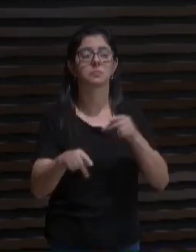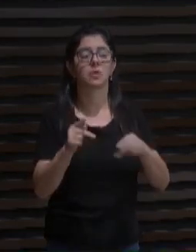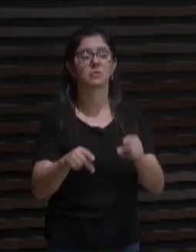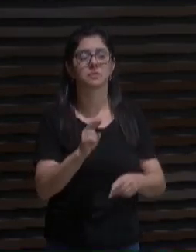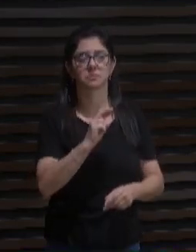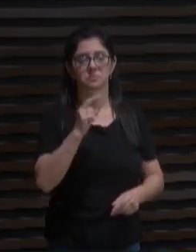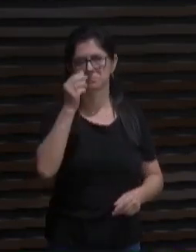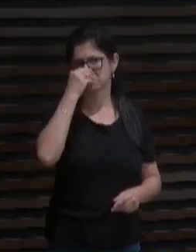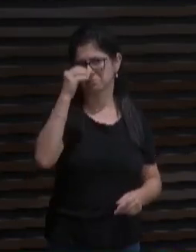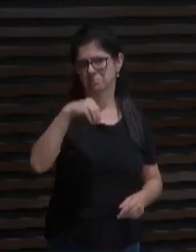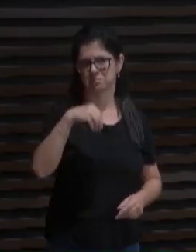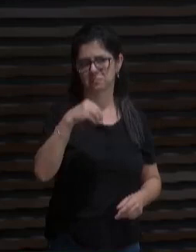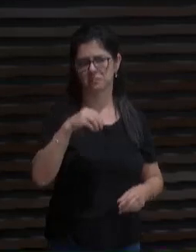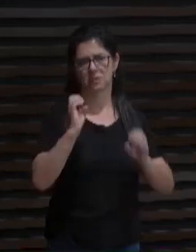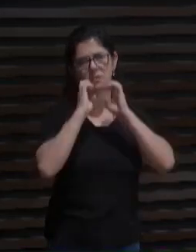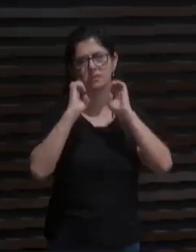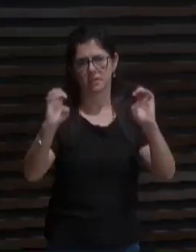Rejeitaram o evangelho.